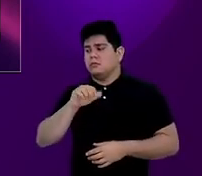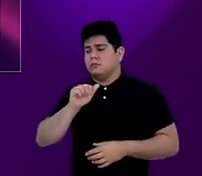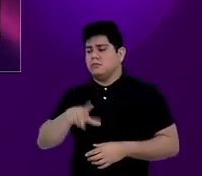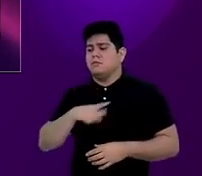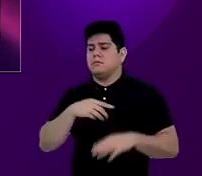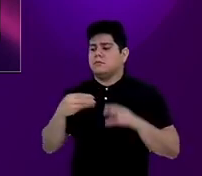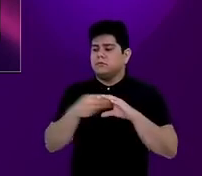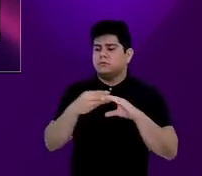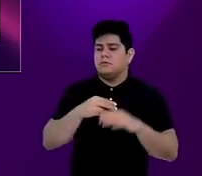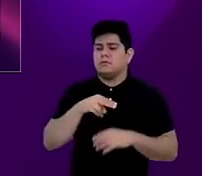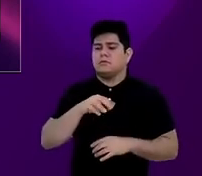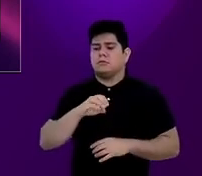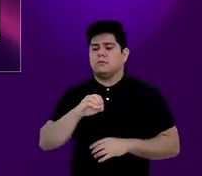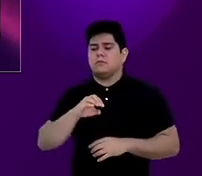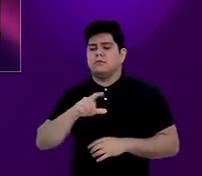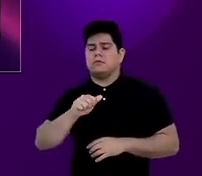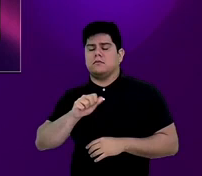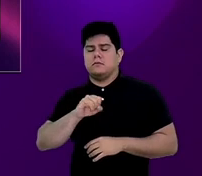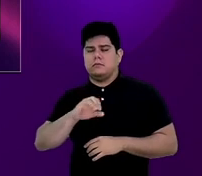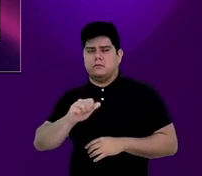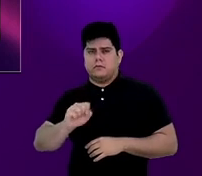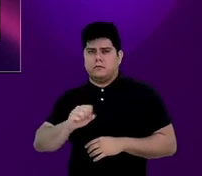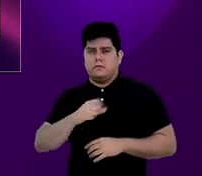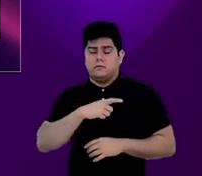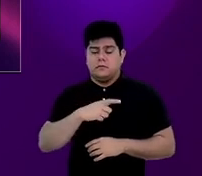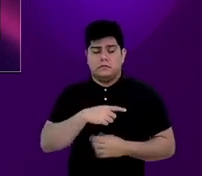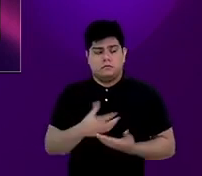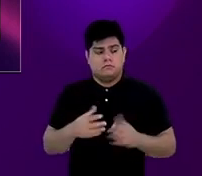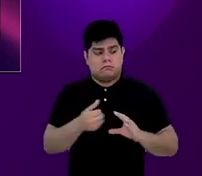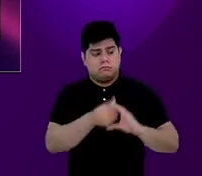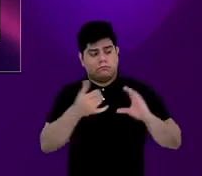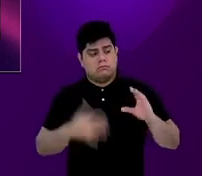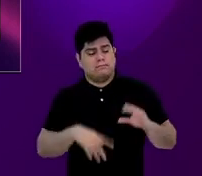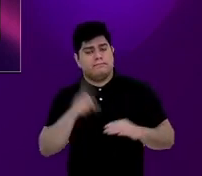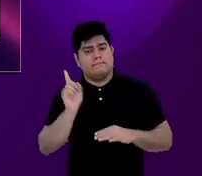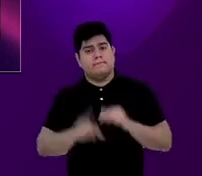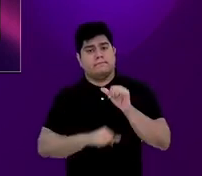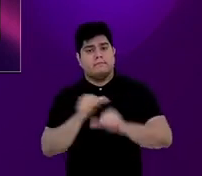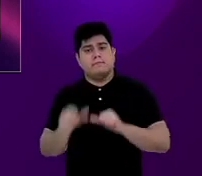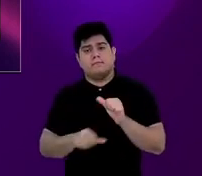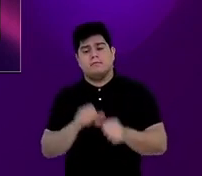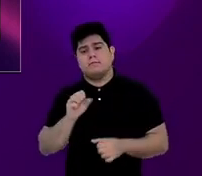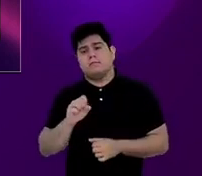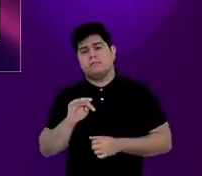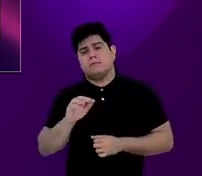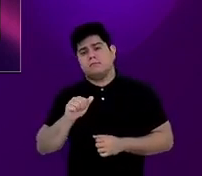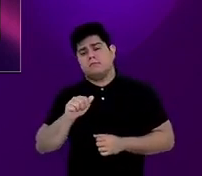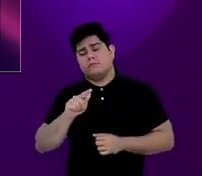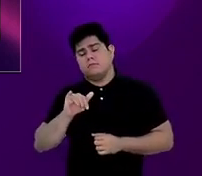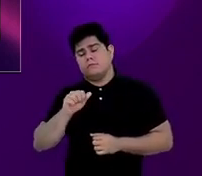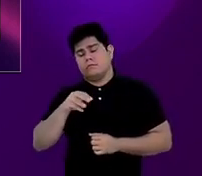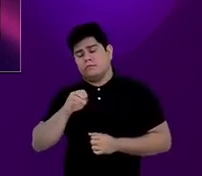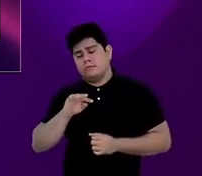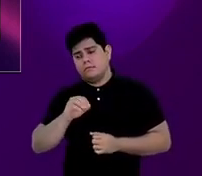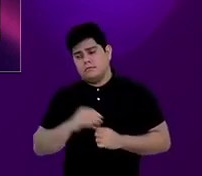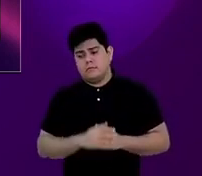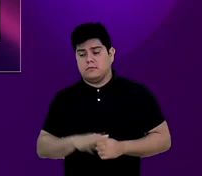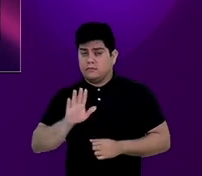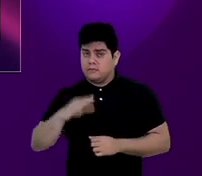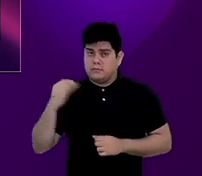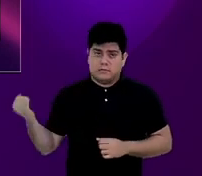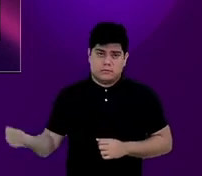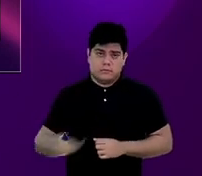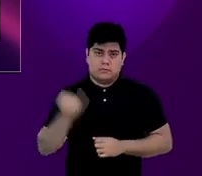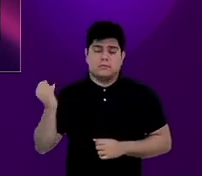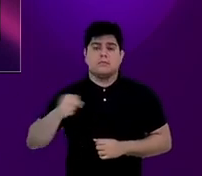neoplásicas e ainda está sendo estudado o que se faz, se você caracteriza isso como mudança de estadiamento ou só fator prognóstico. Mas é muito importante, então,